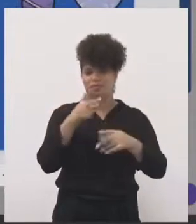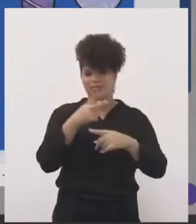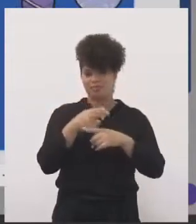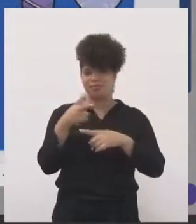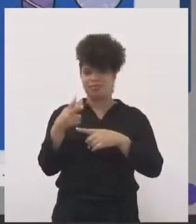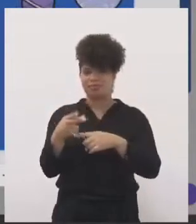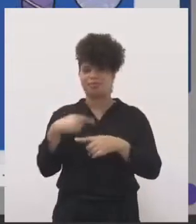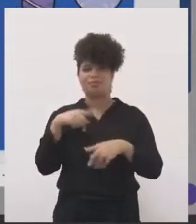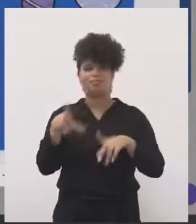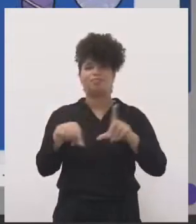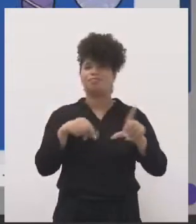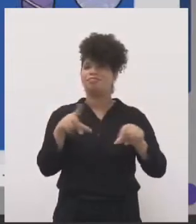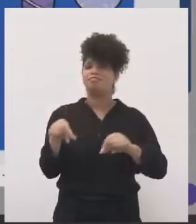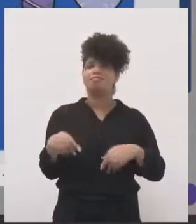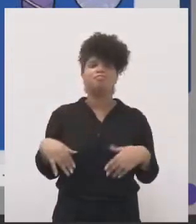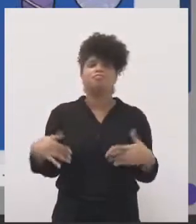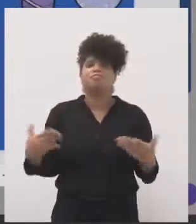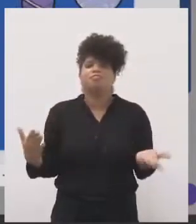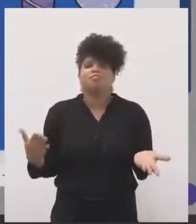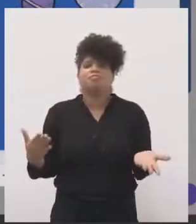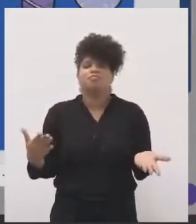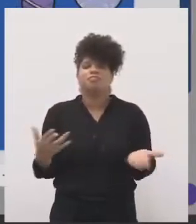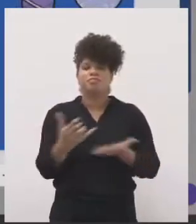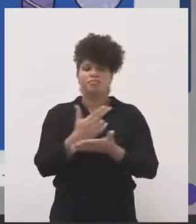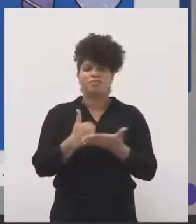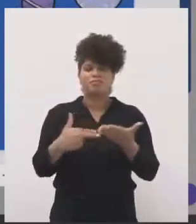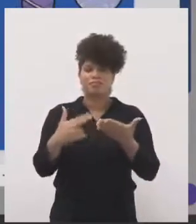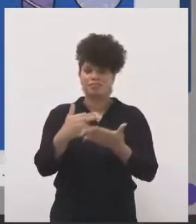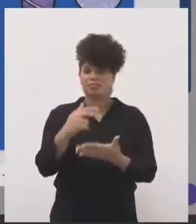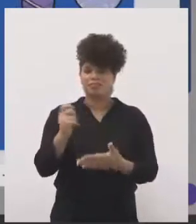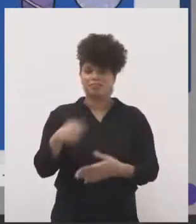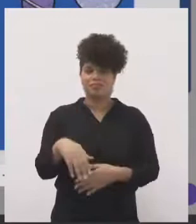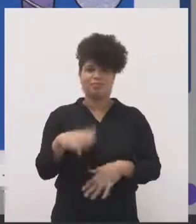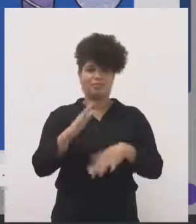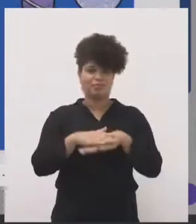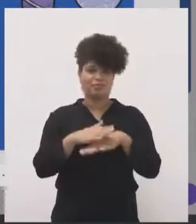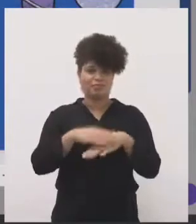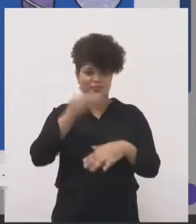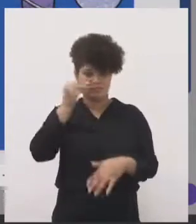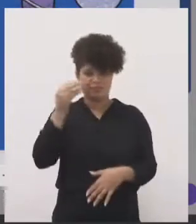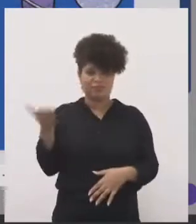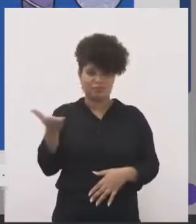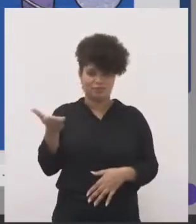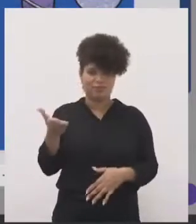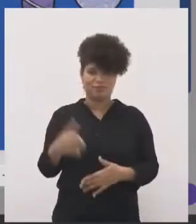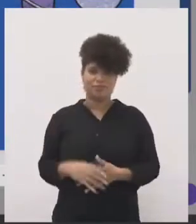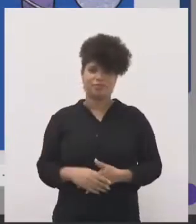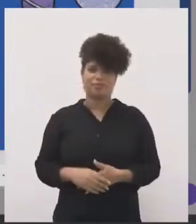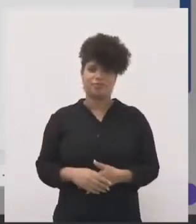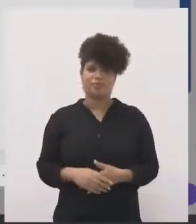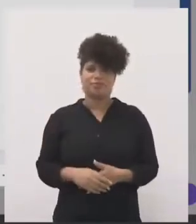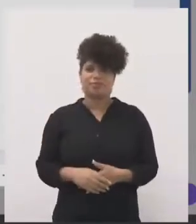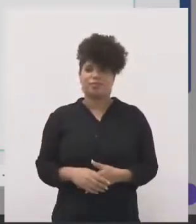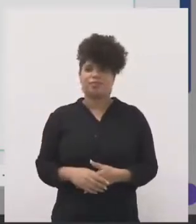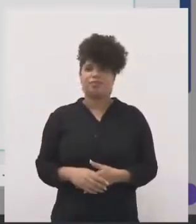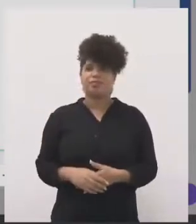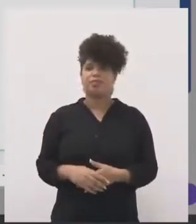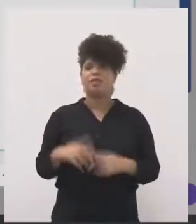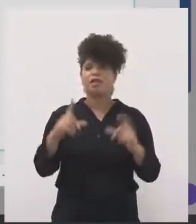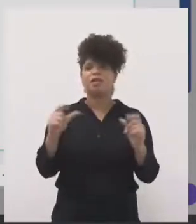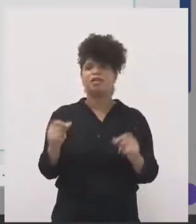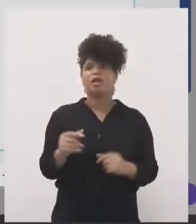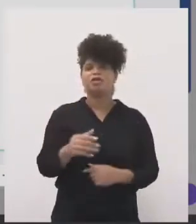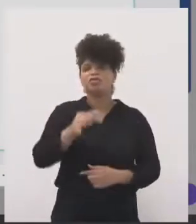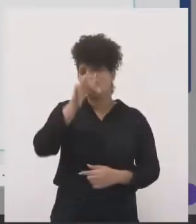e eu consigo trocar esse banner. Olha que legal, eu posso até fazer um teste aqui. Eu posso colocar as